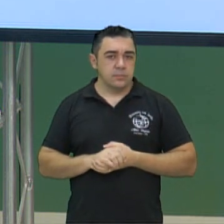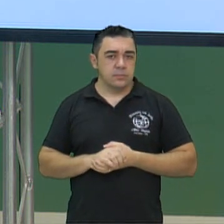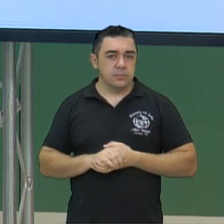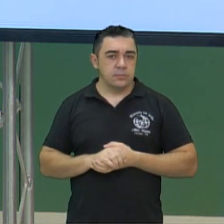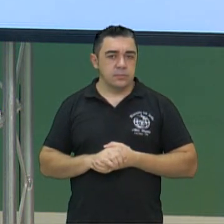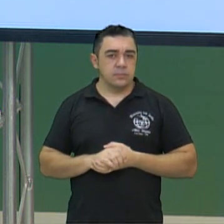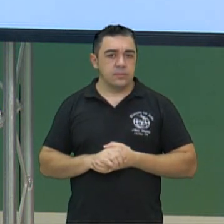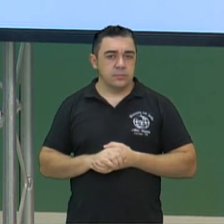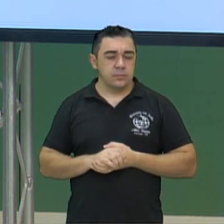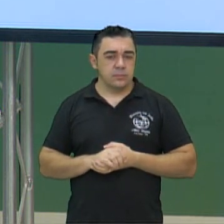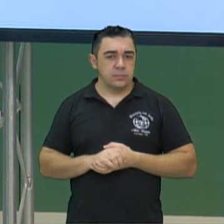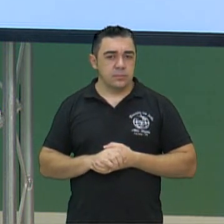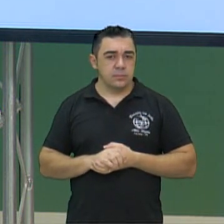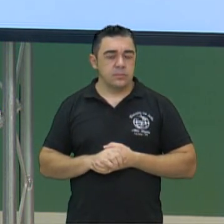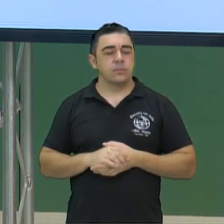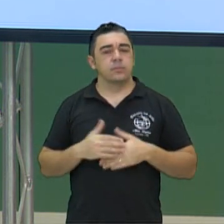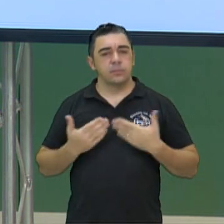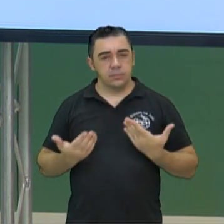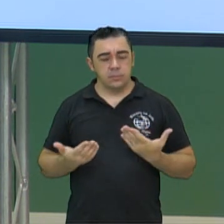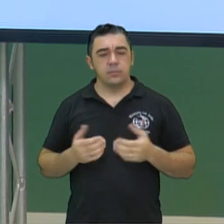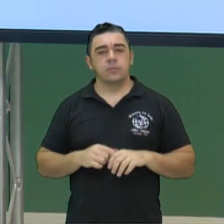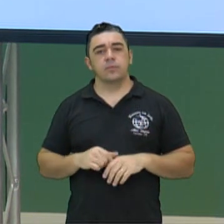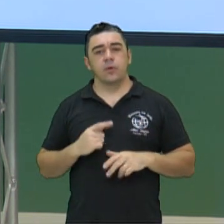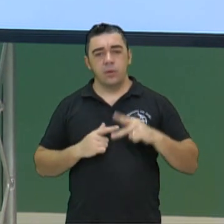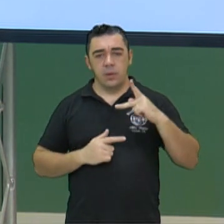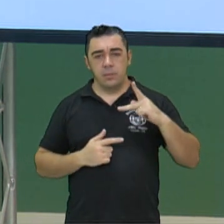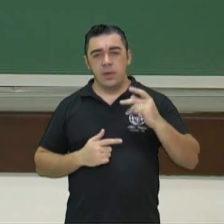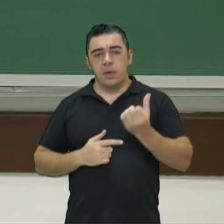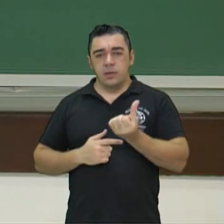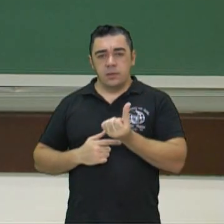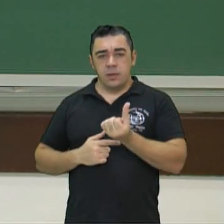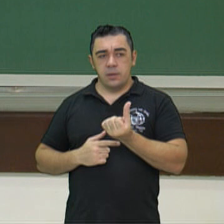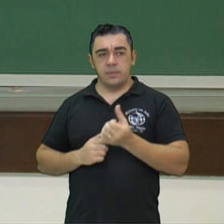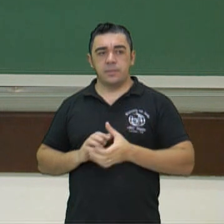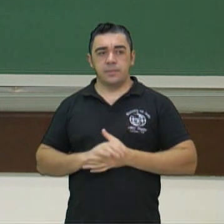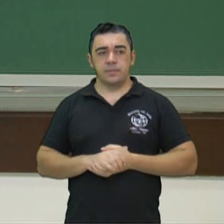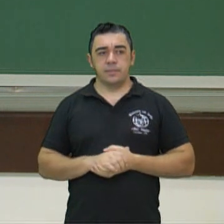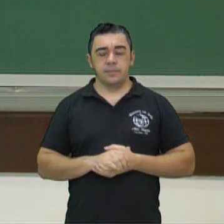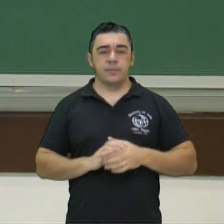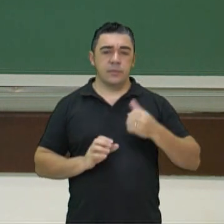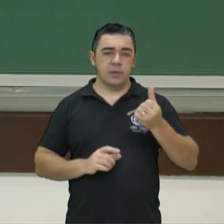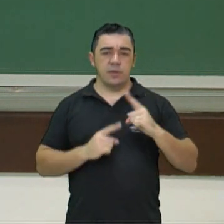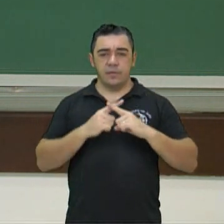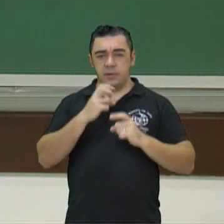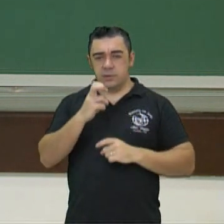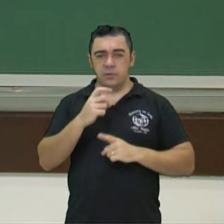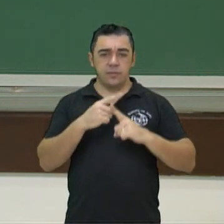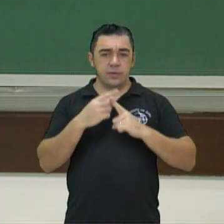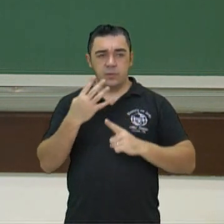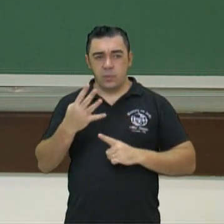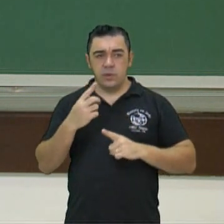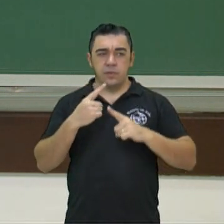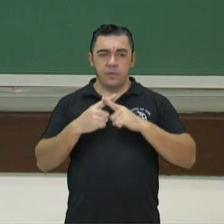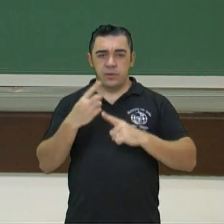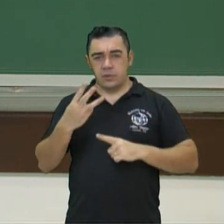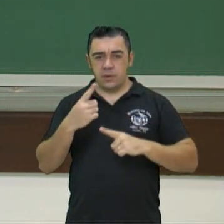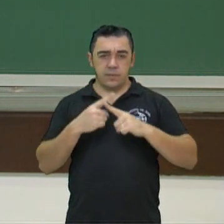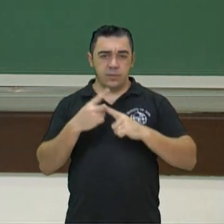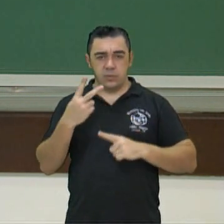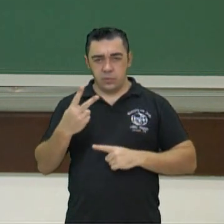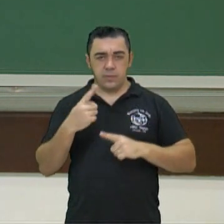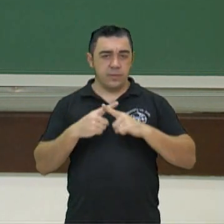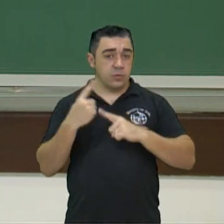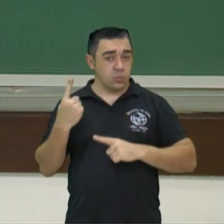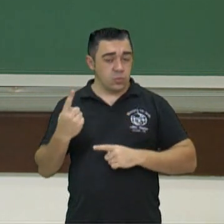aqui? Me restam 6 letras, né? Então, vamos lá. 6 vezes 5 vezes 4 vezes 3